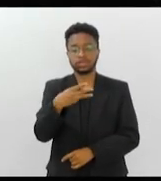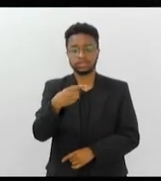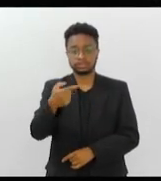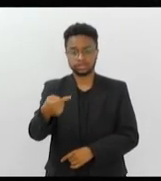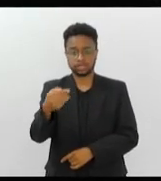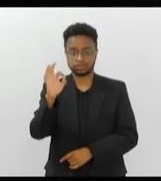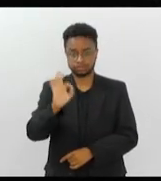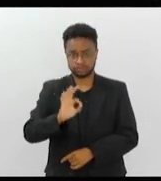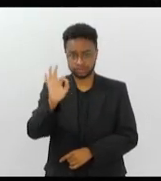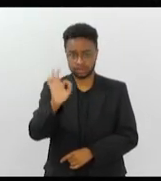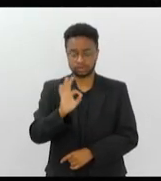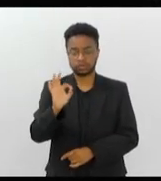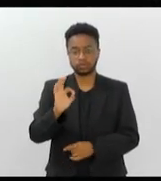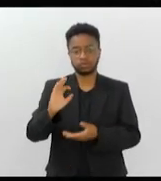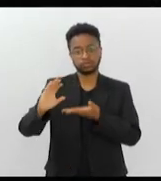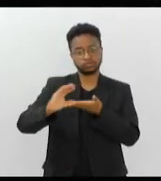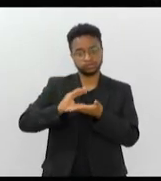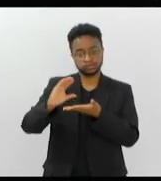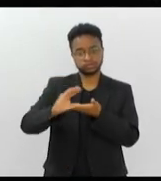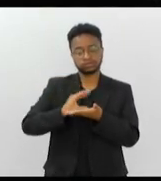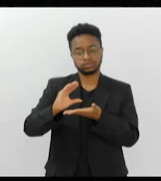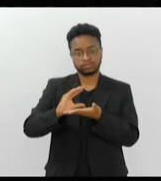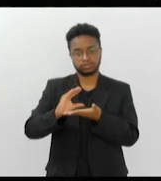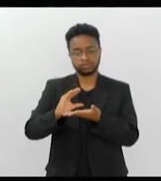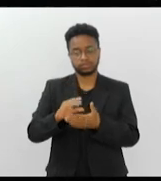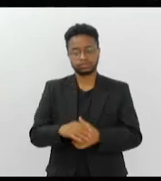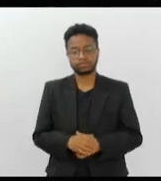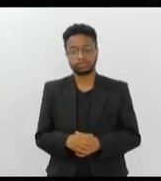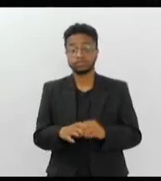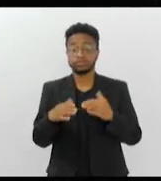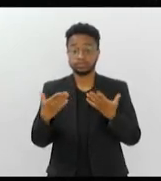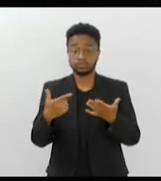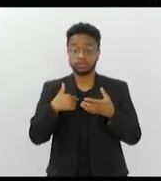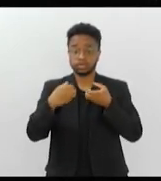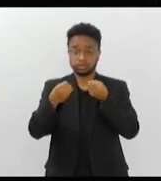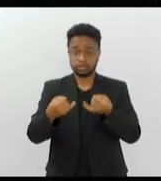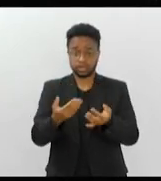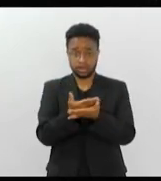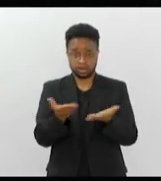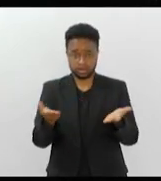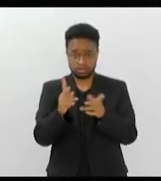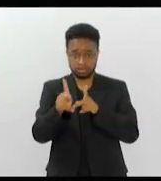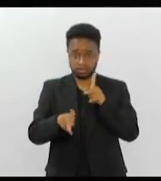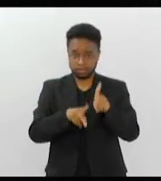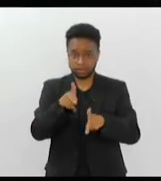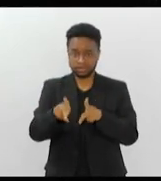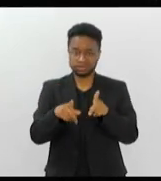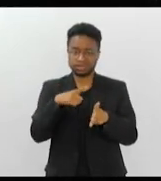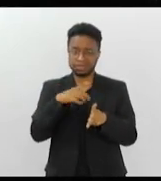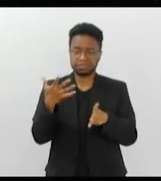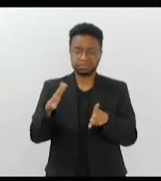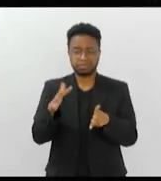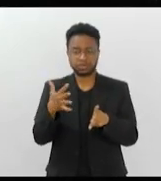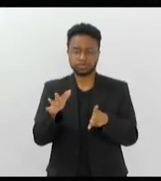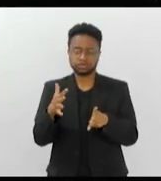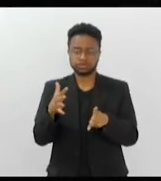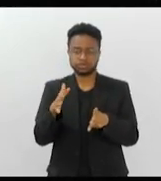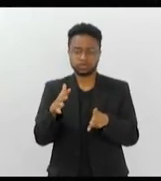0,37% da receita corrente líquida. Em linguagem popular, isso daria, em média,